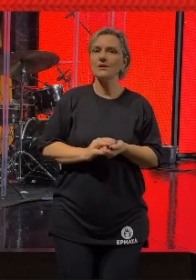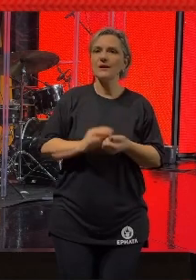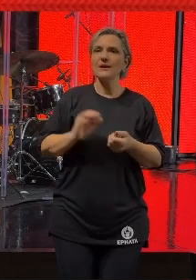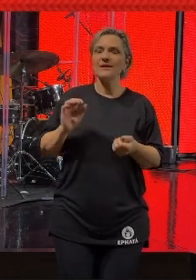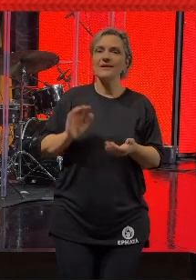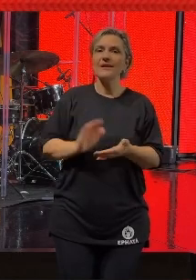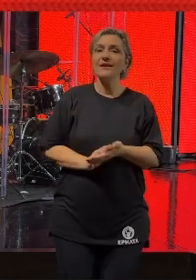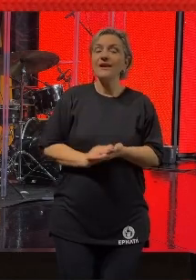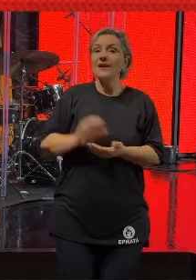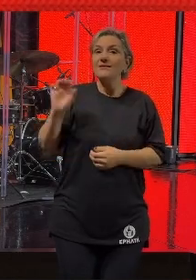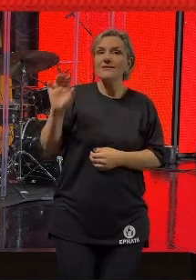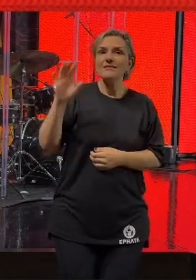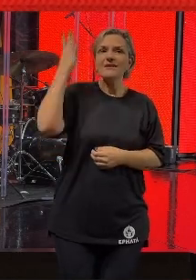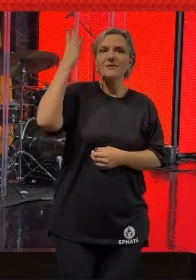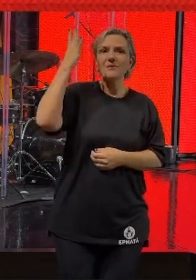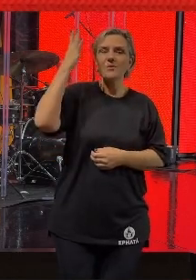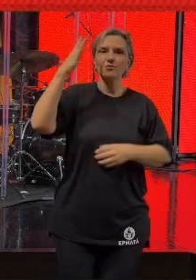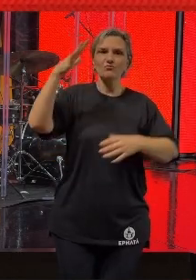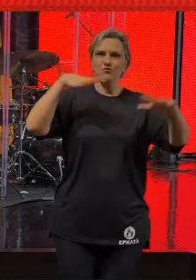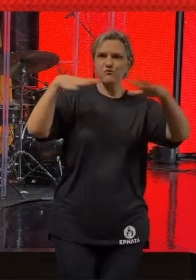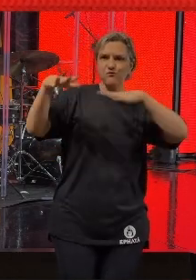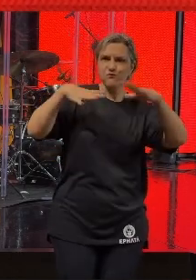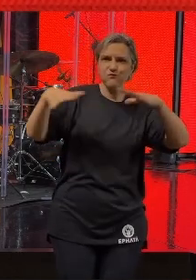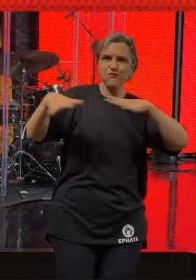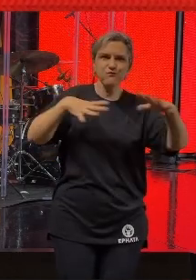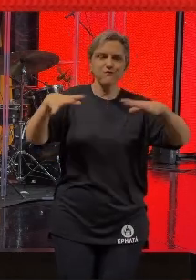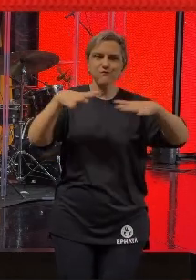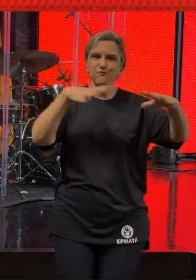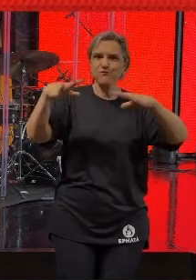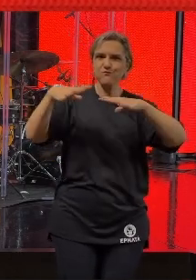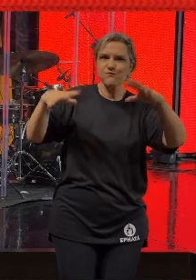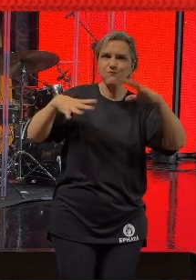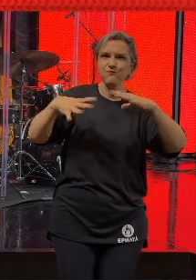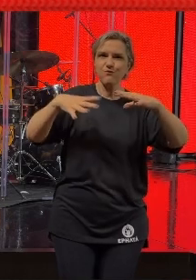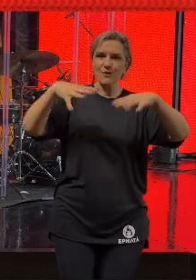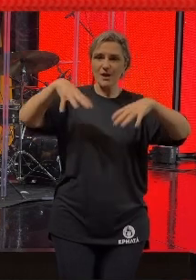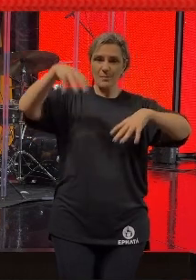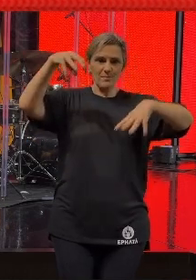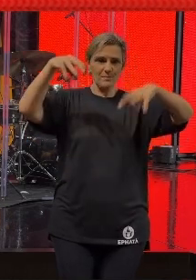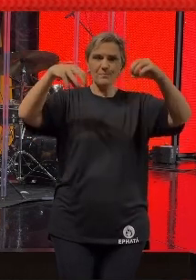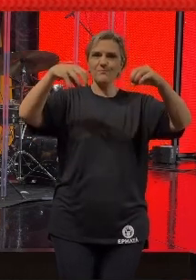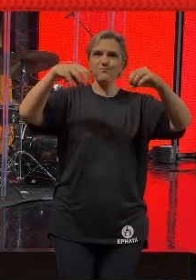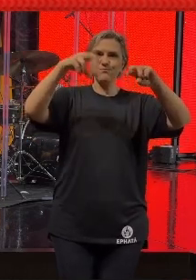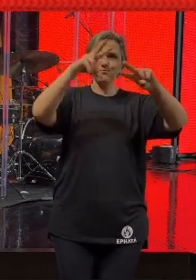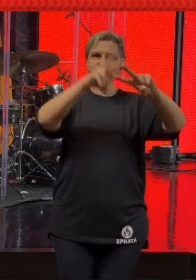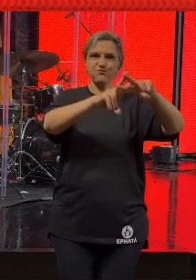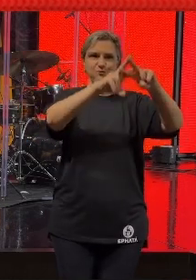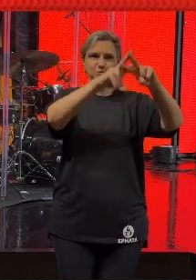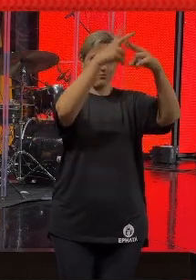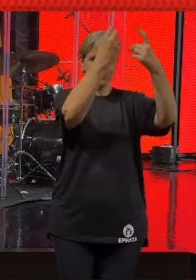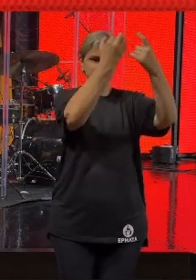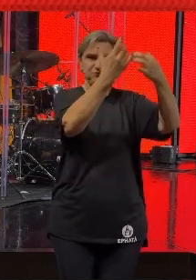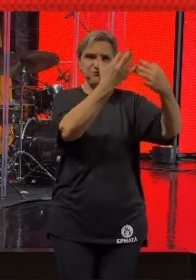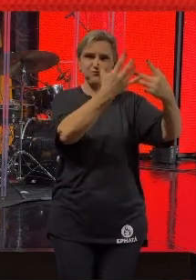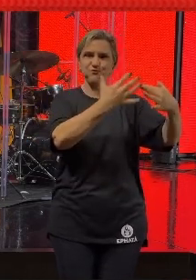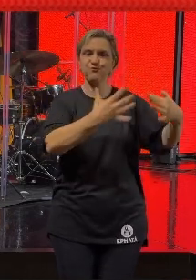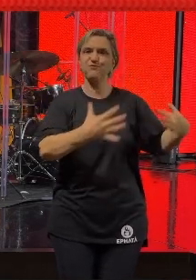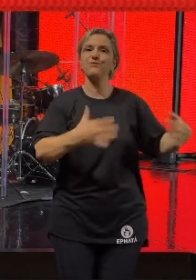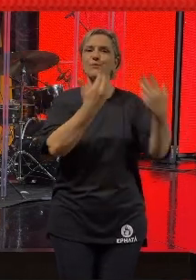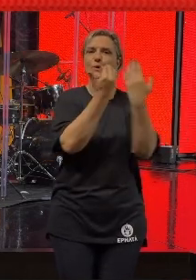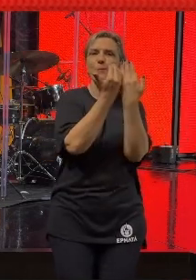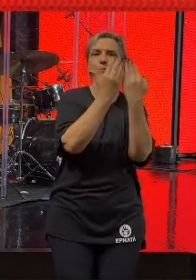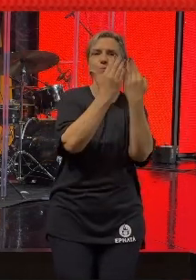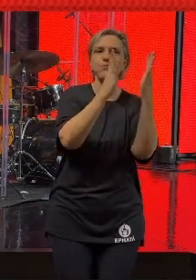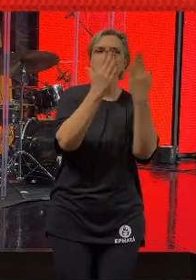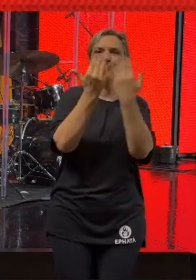ai meu Deus, sobreveio o tamanho terremoto que sacudiu os alicerces da prisão. Todas as